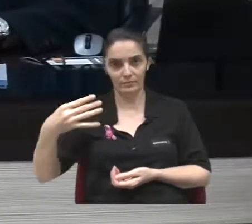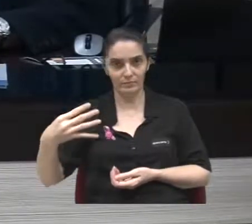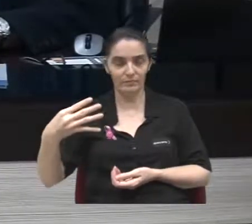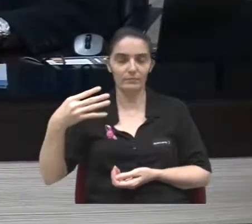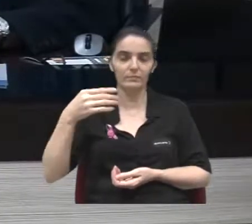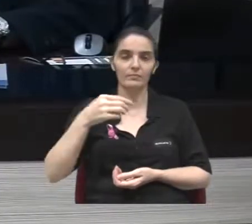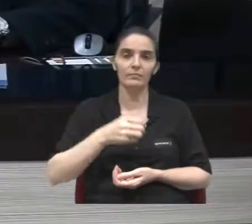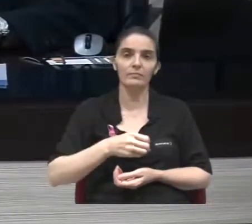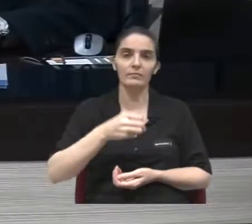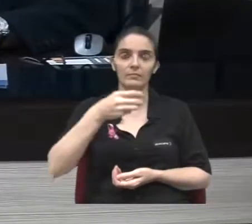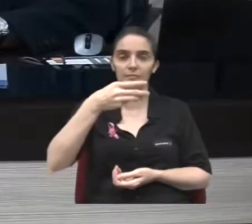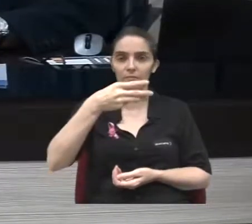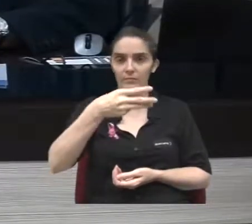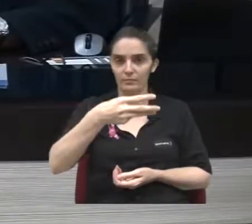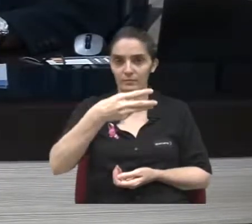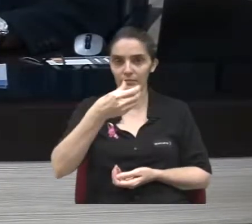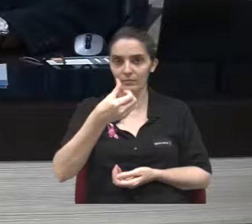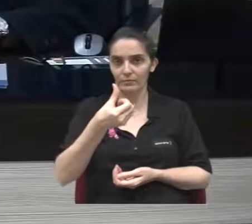3624/19.